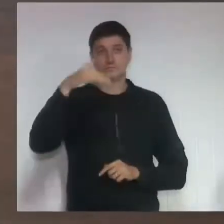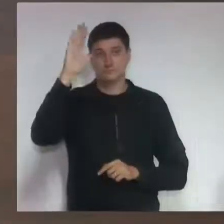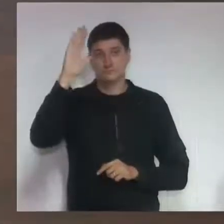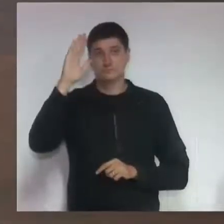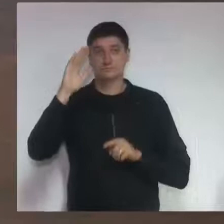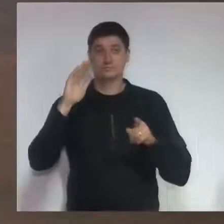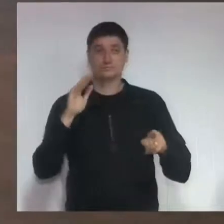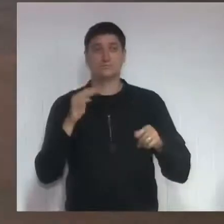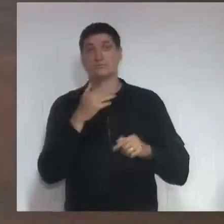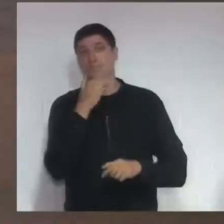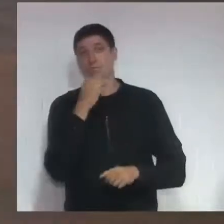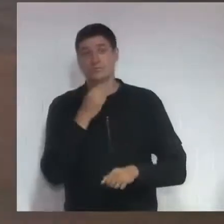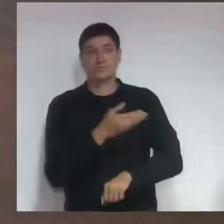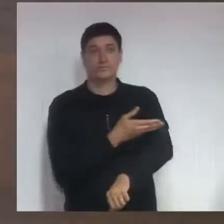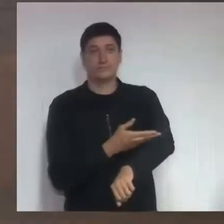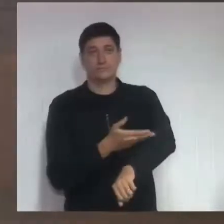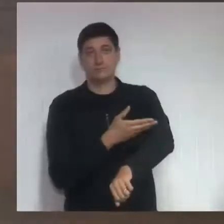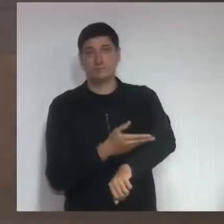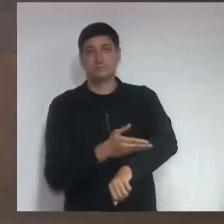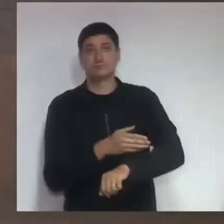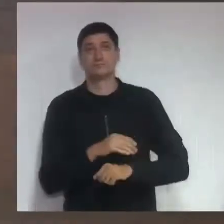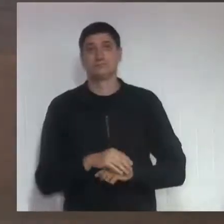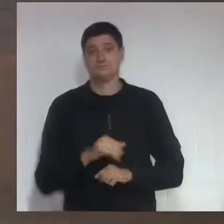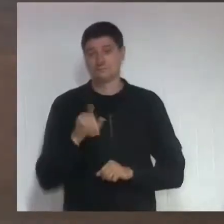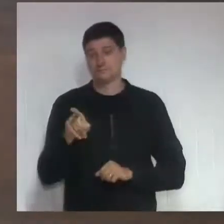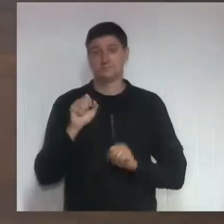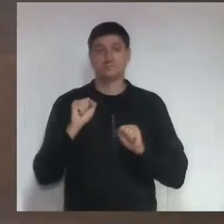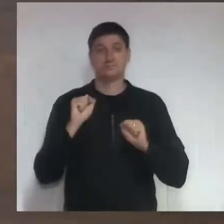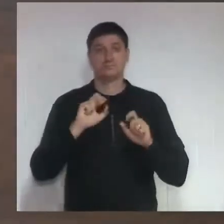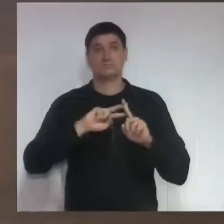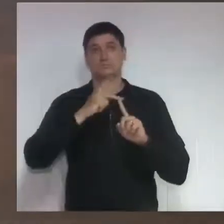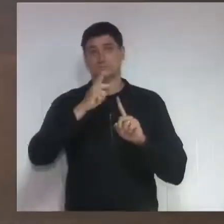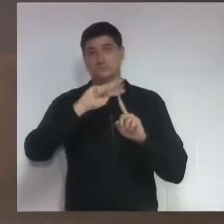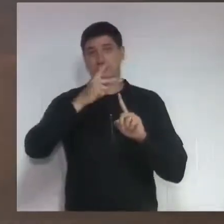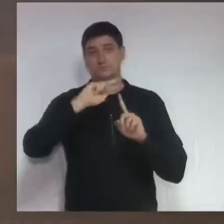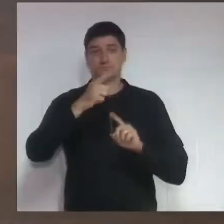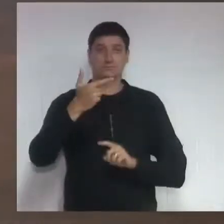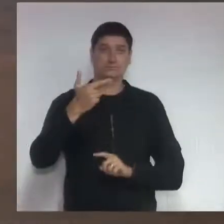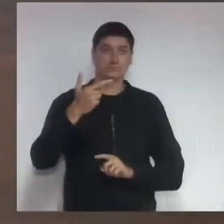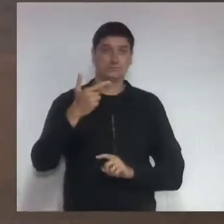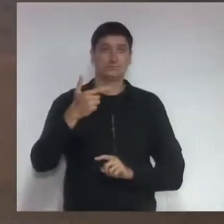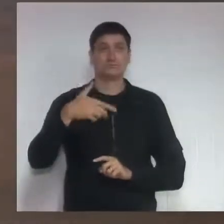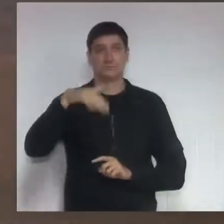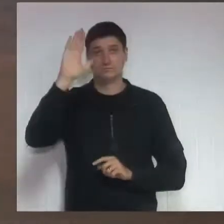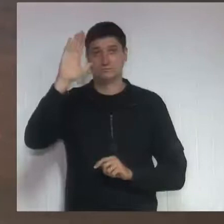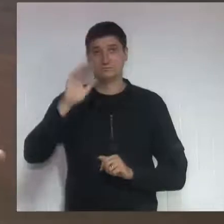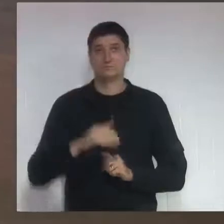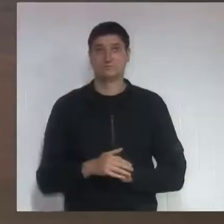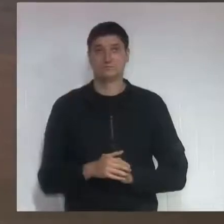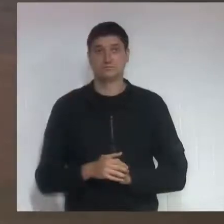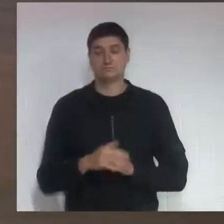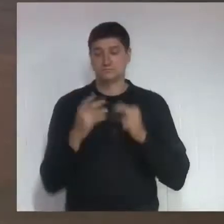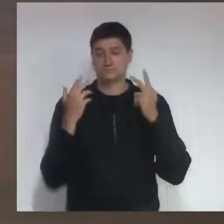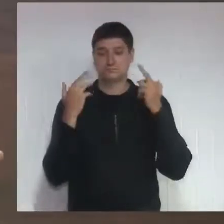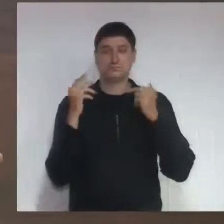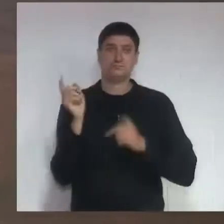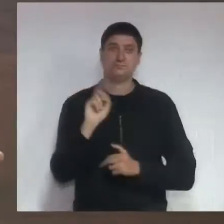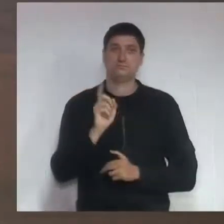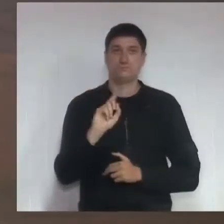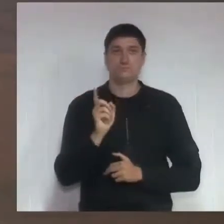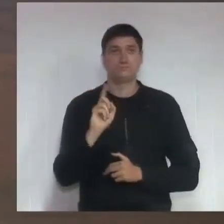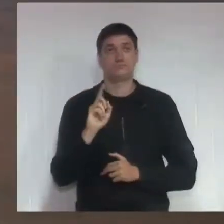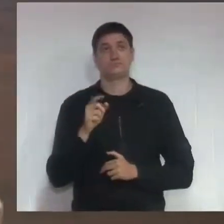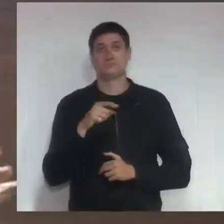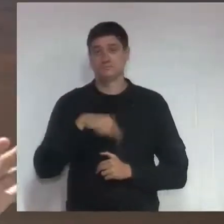chance de sofrer um homicídio do que um homem não negro. Não é normal isso. A gente não pode